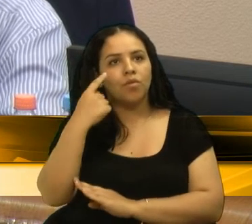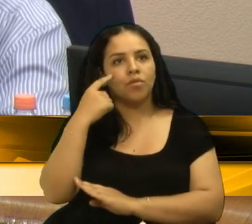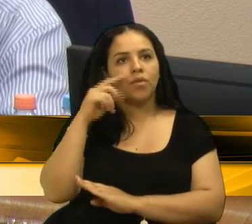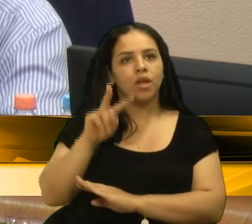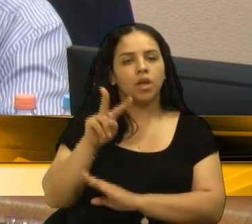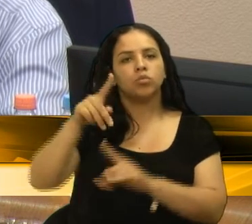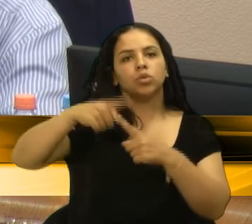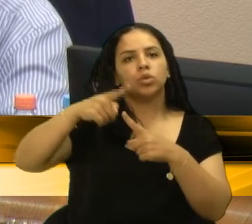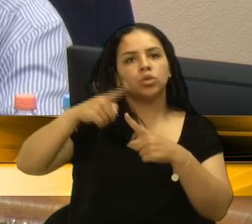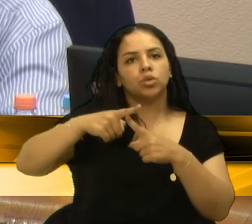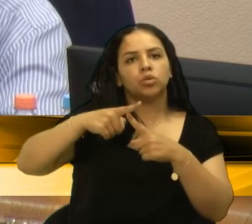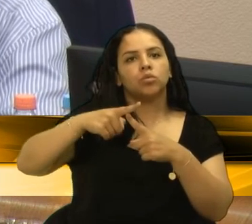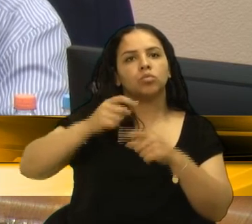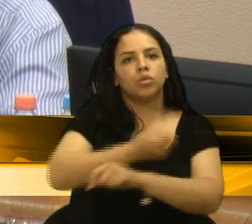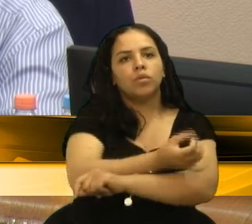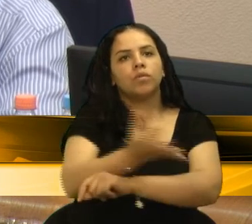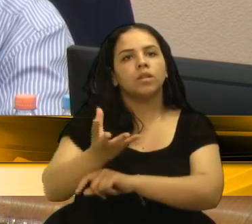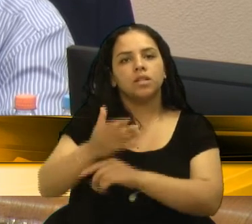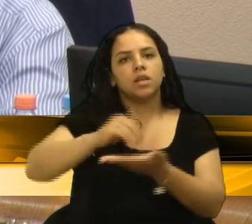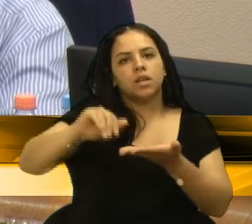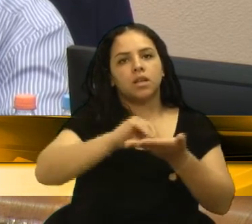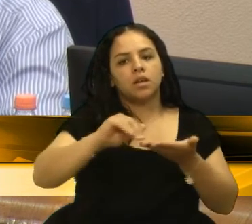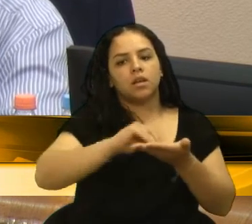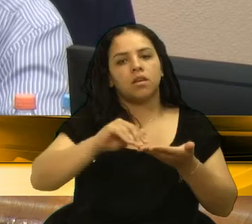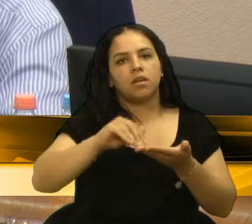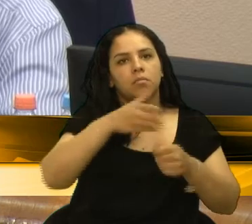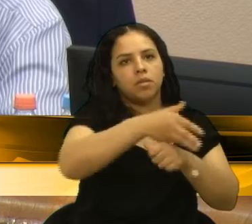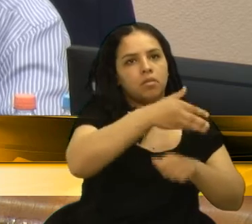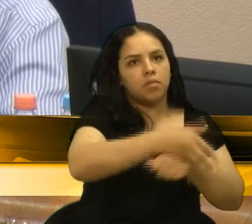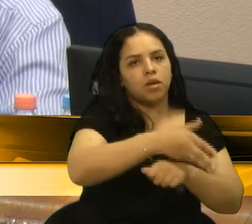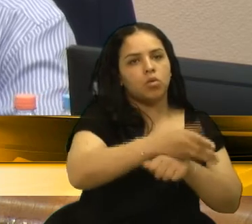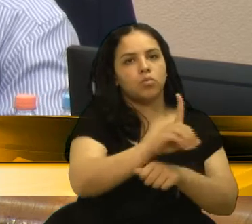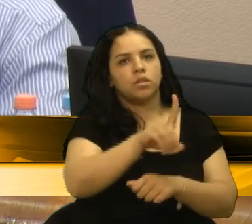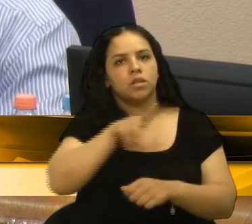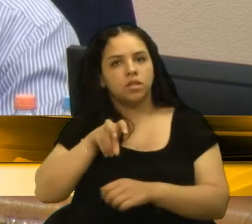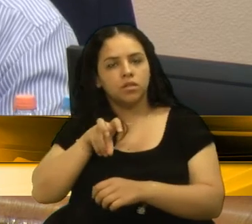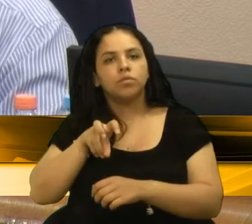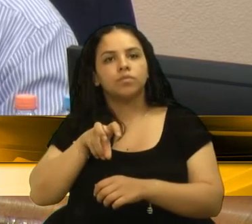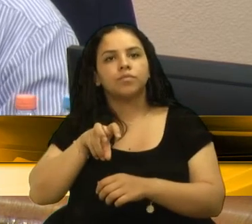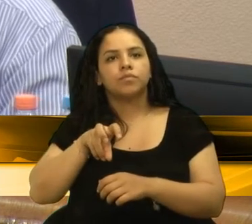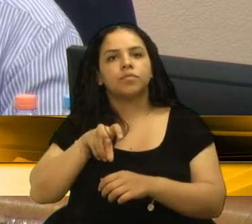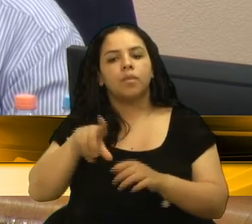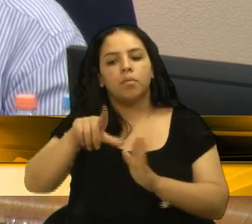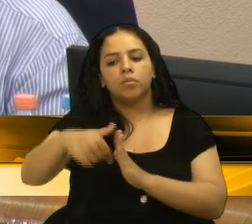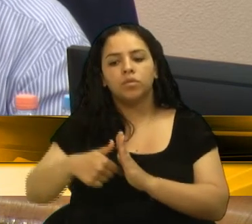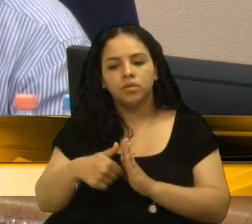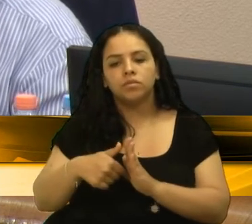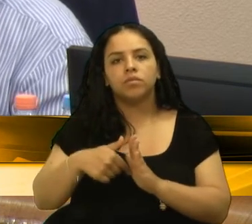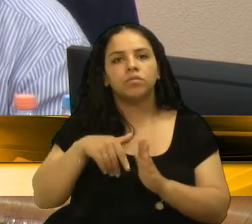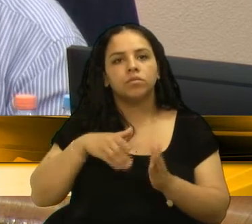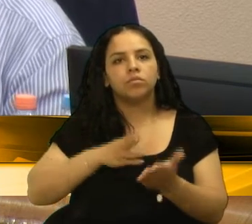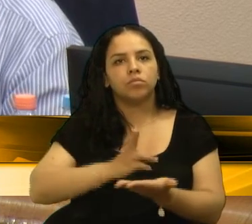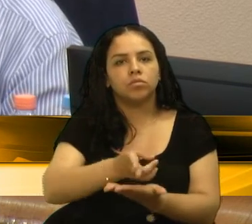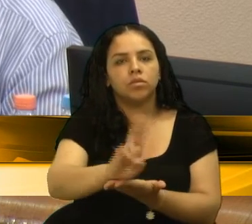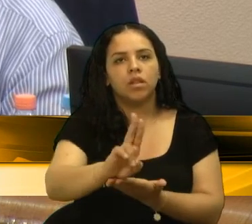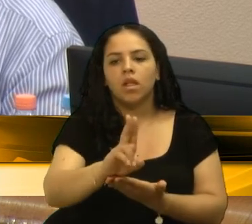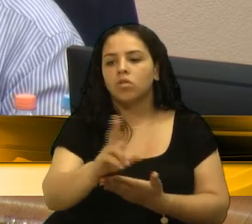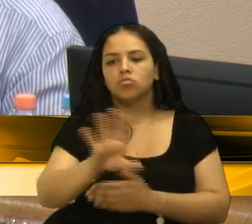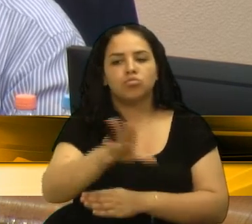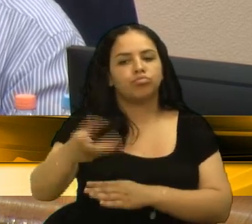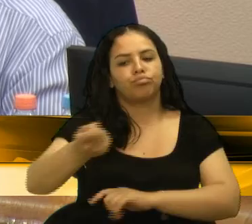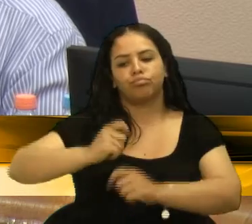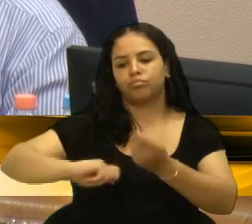secretaria vai ser envolvida, se uma, se duas, se 5 secretarias. E aí ele vai percorrer. Esse é um processo totalmente administrativo em nível